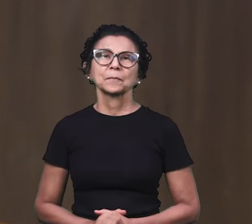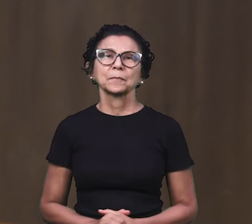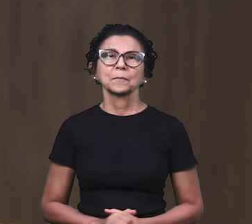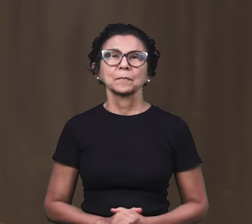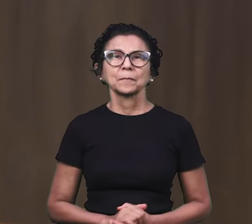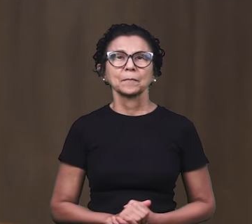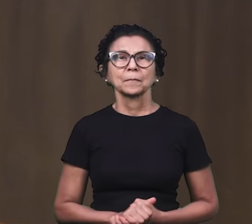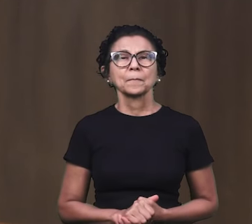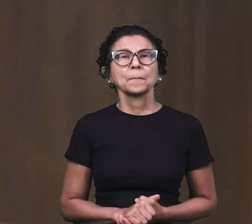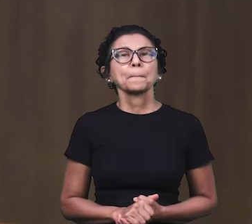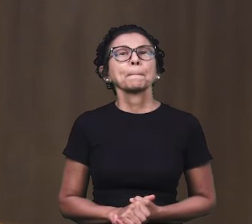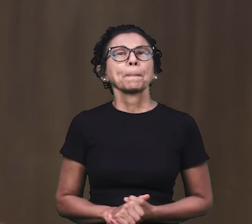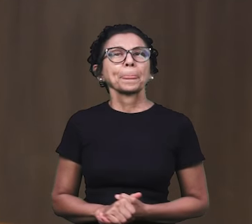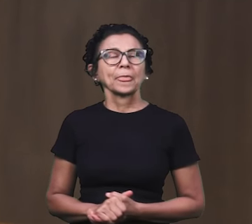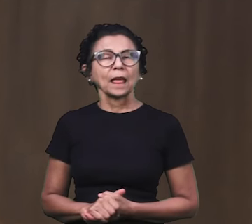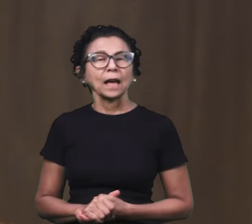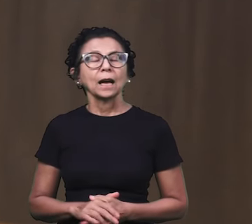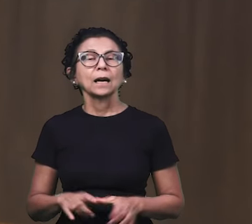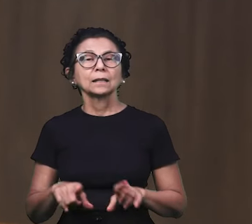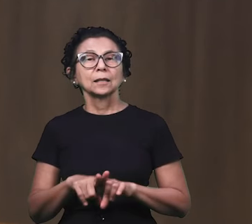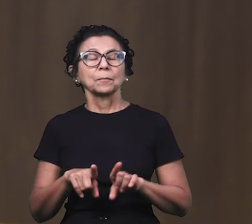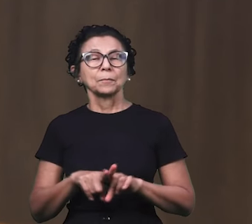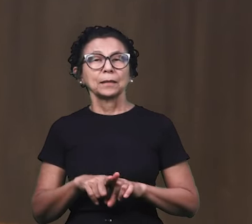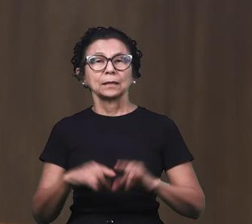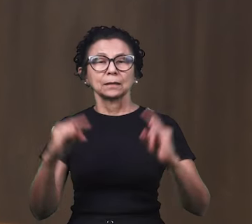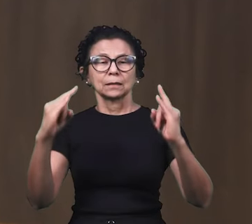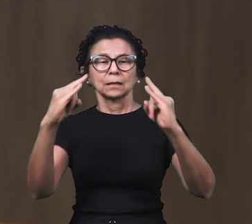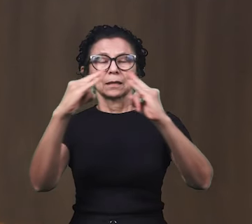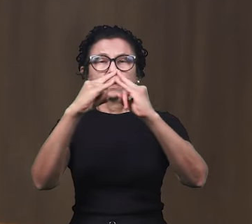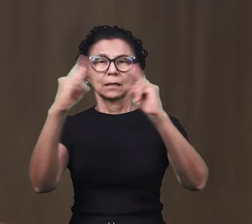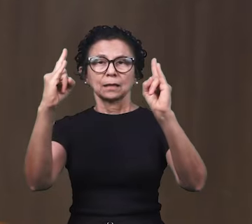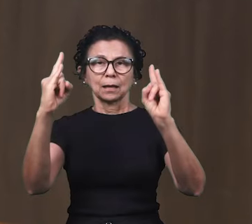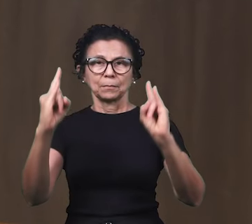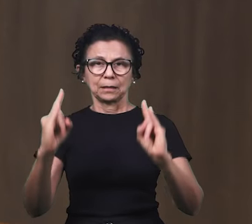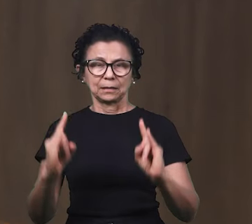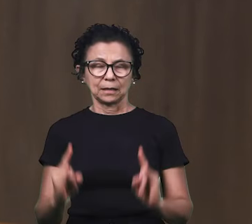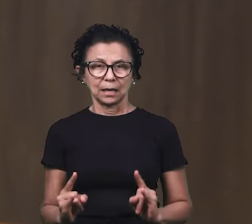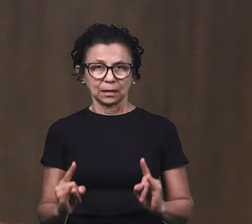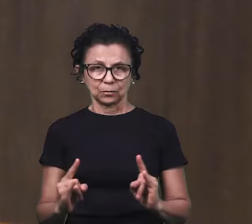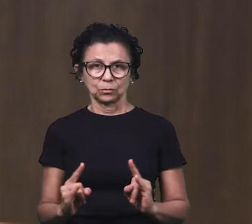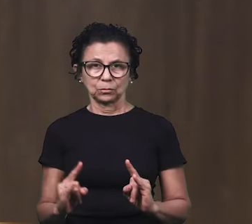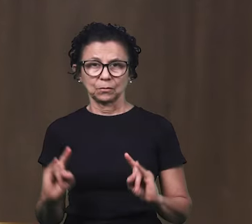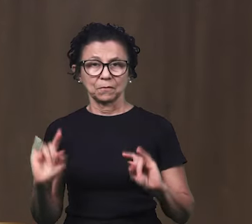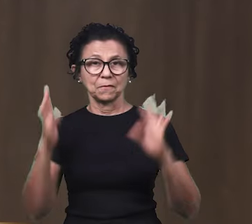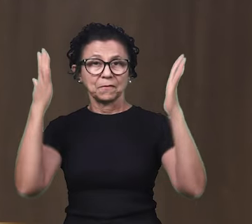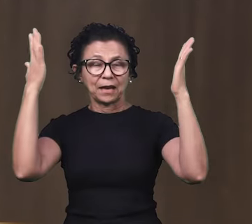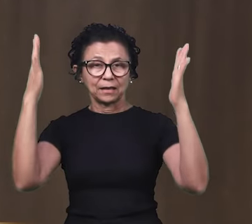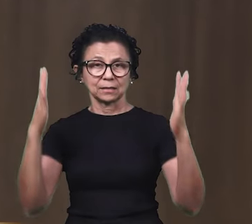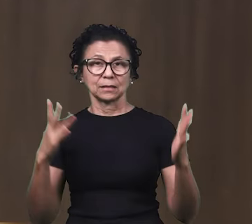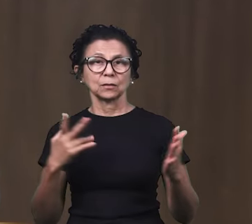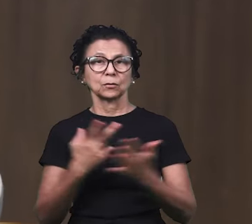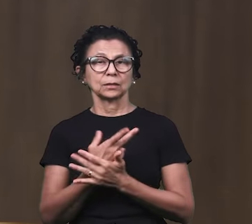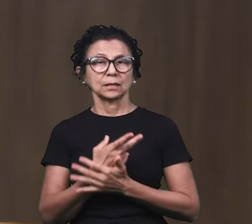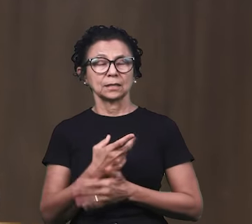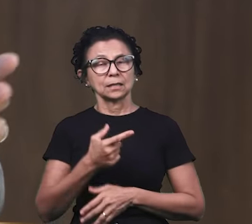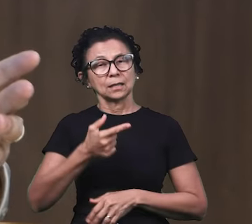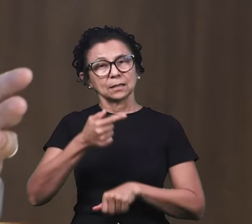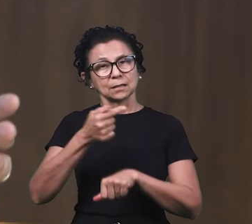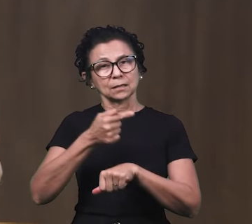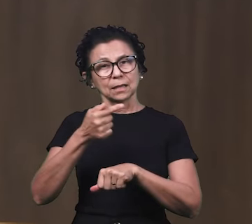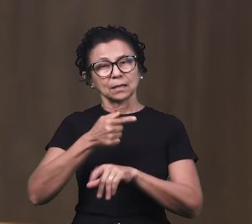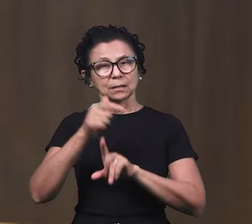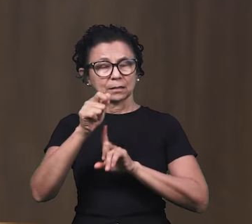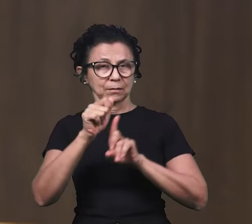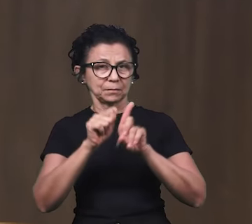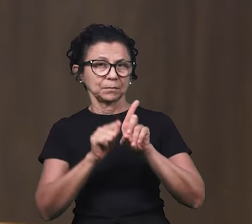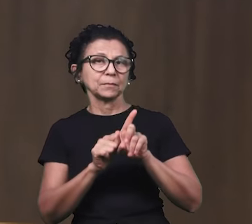diante de Deus era a festa dos tabernáculos, que acontecia no 7º mês, que profeticamente falando, a gente